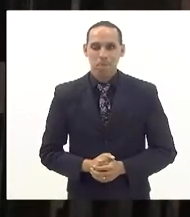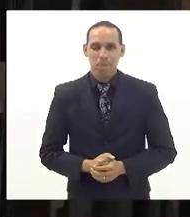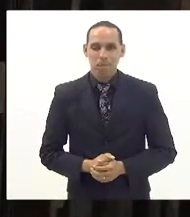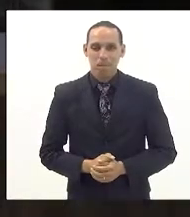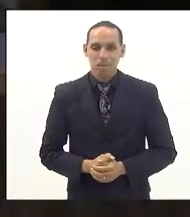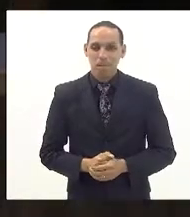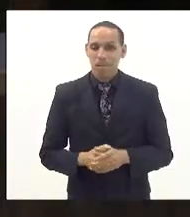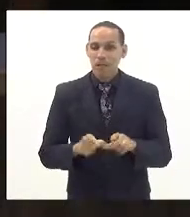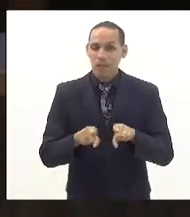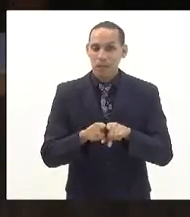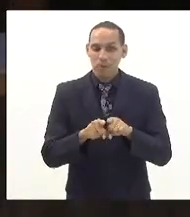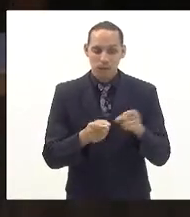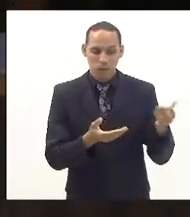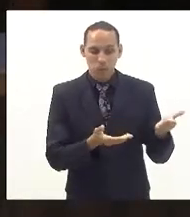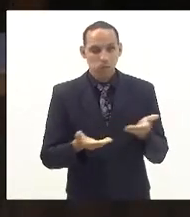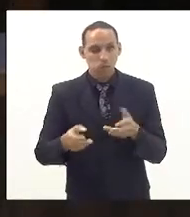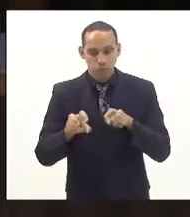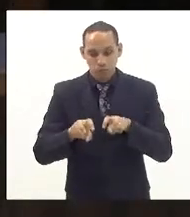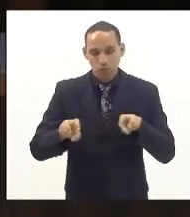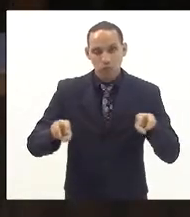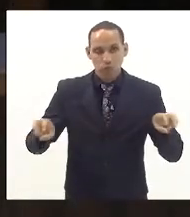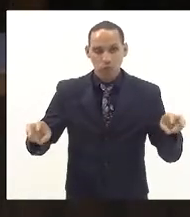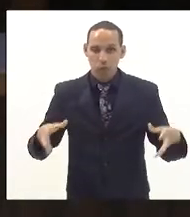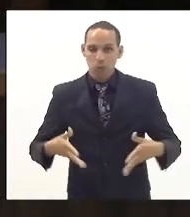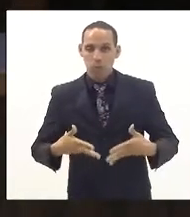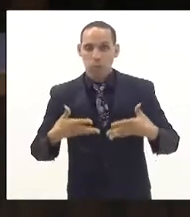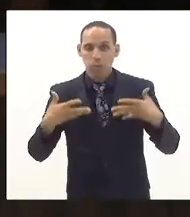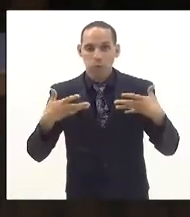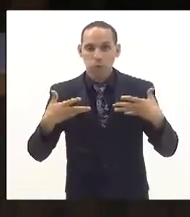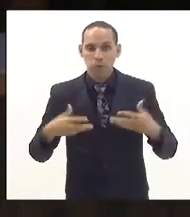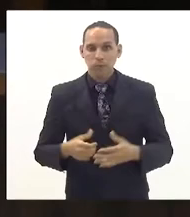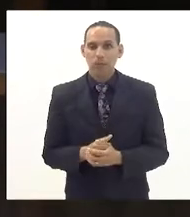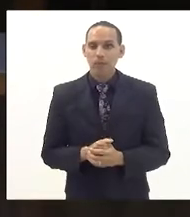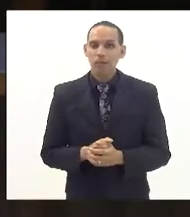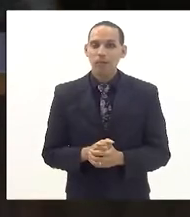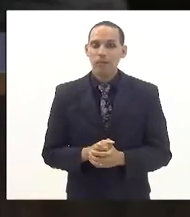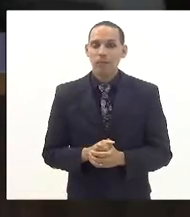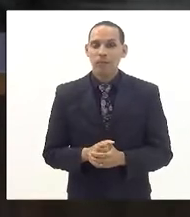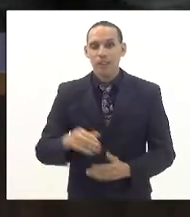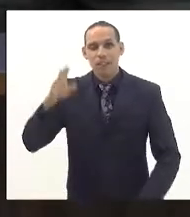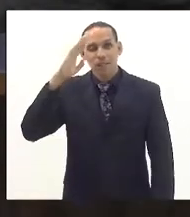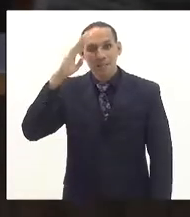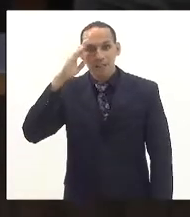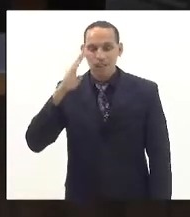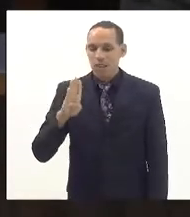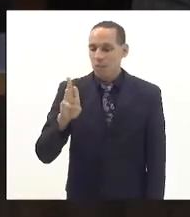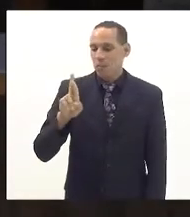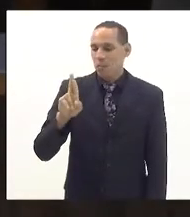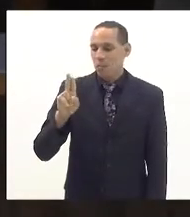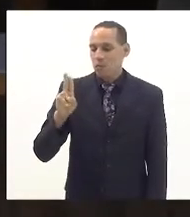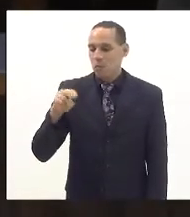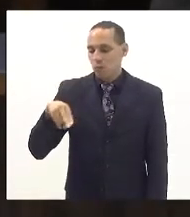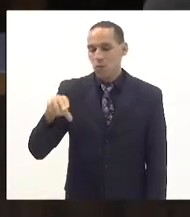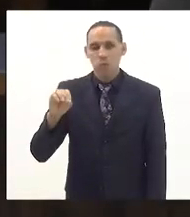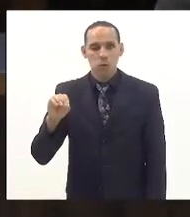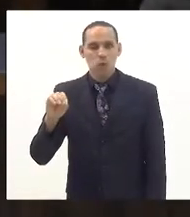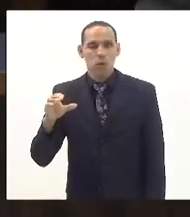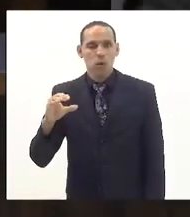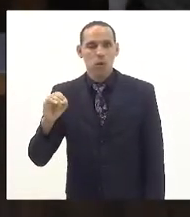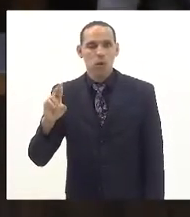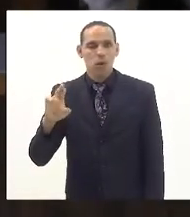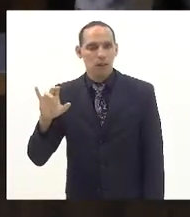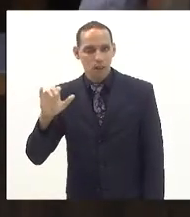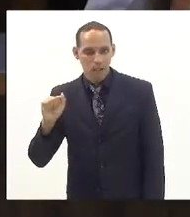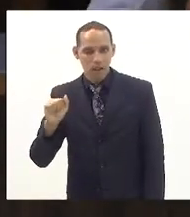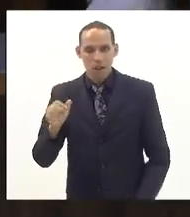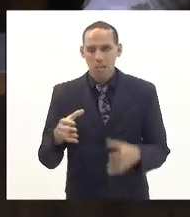Quero convidar para compor também a nossa mesa de honra nosso tenente Bruno Correia de Sá Machado, do